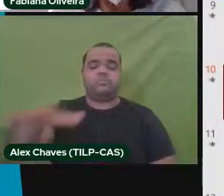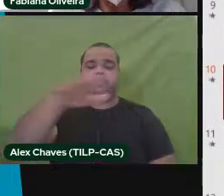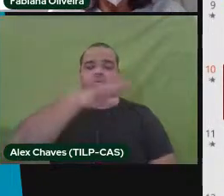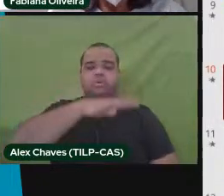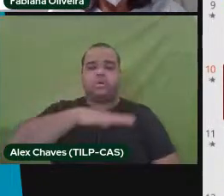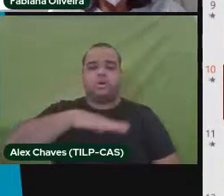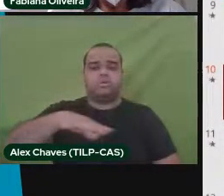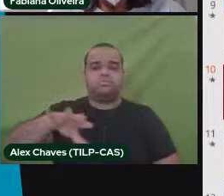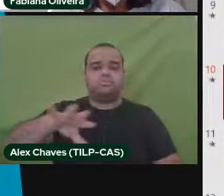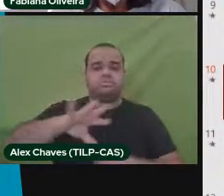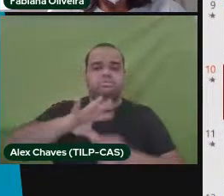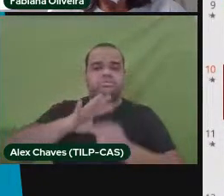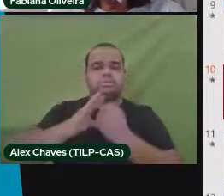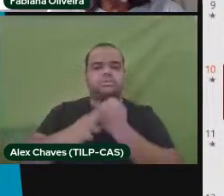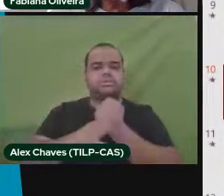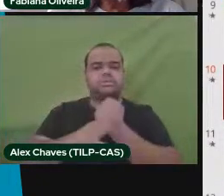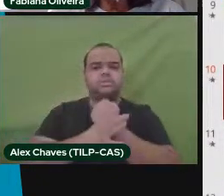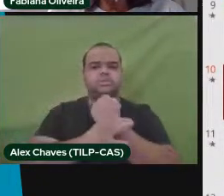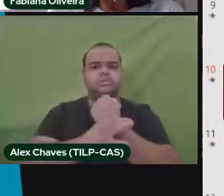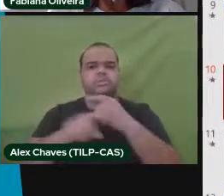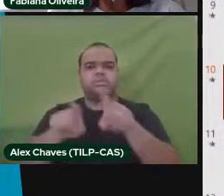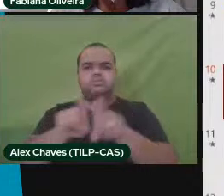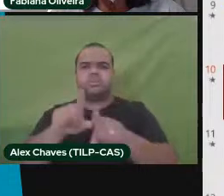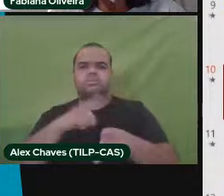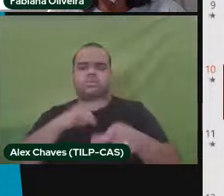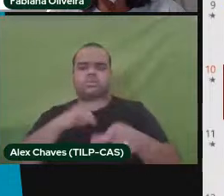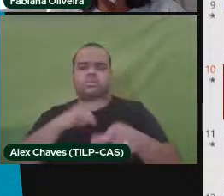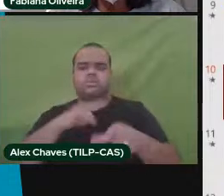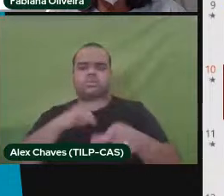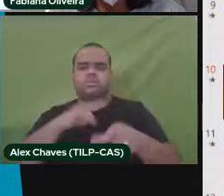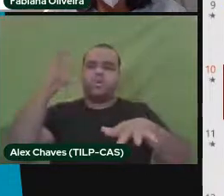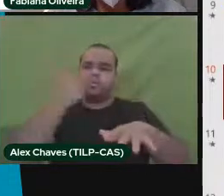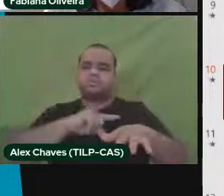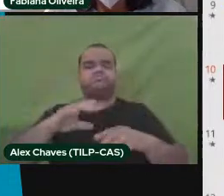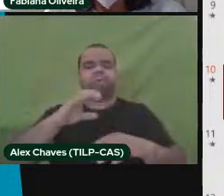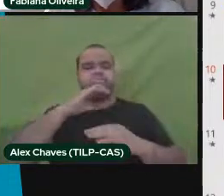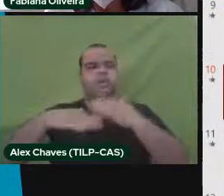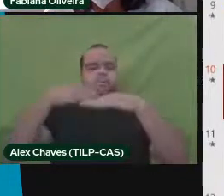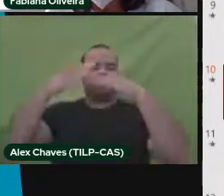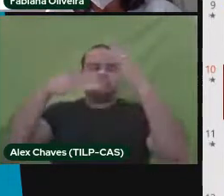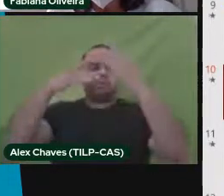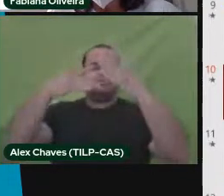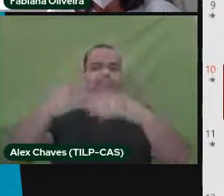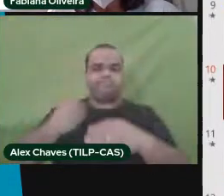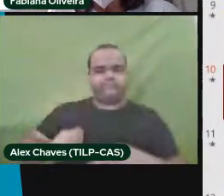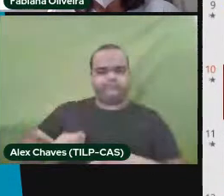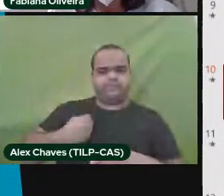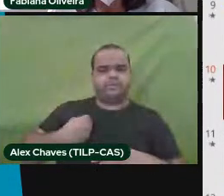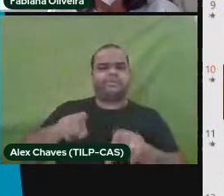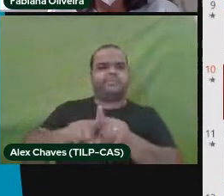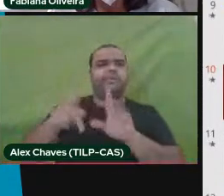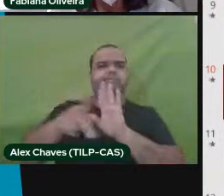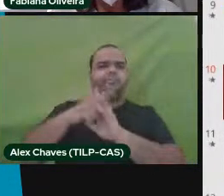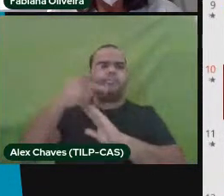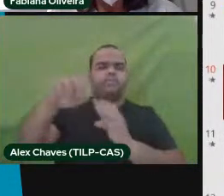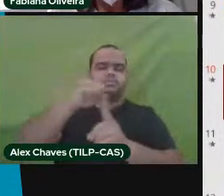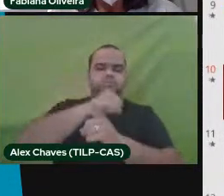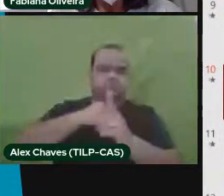inclusivos. Para o desenvolvimento desse conhecimento necessário para a vida e para a sociedade, para a nossa